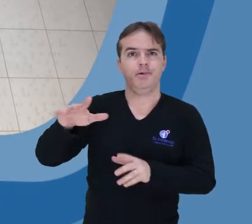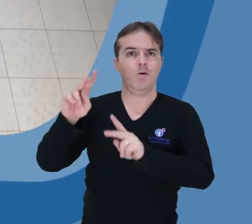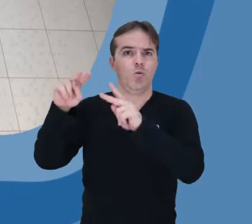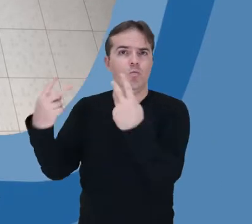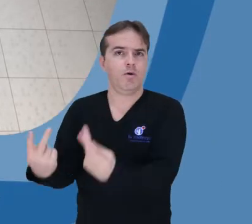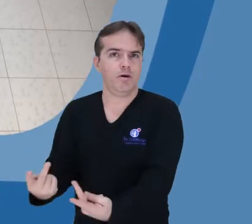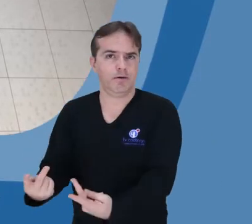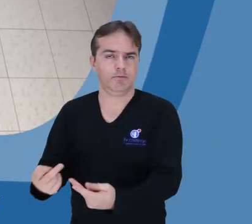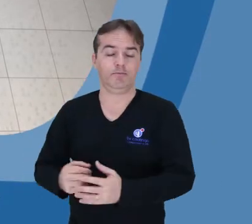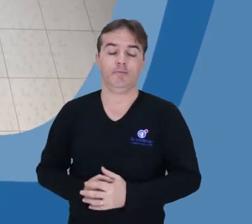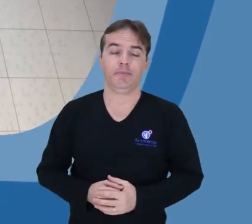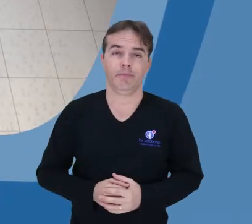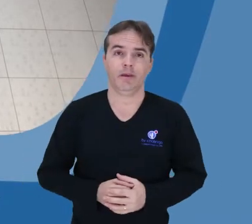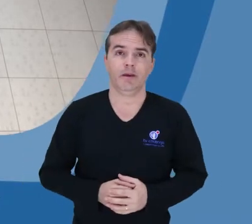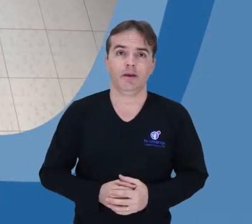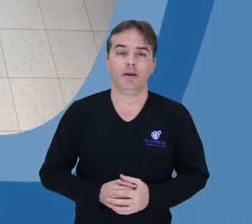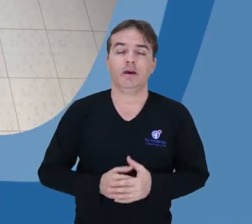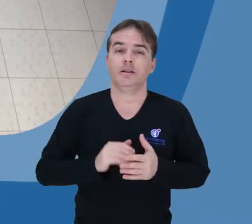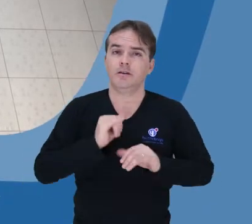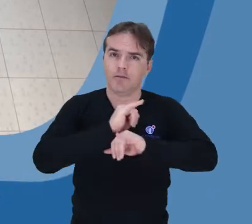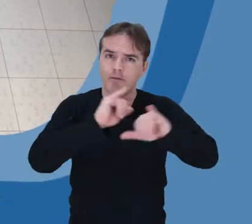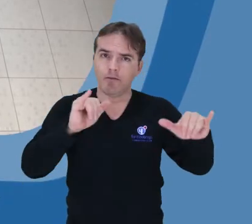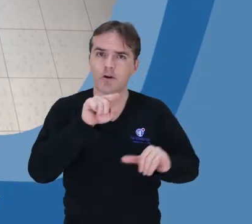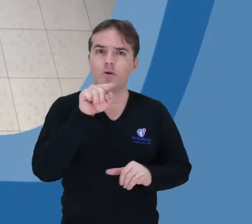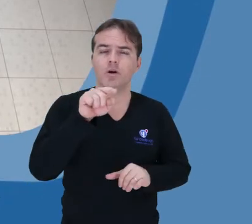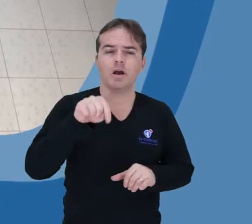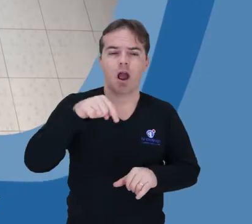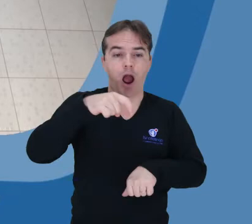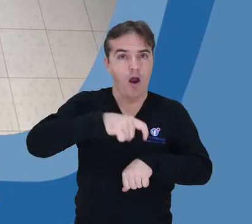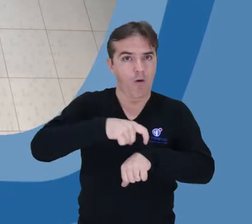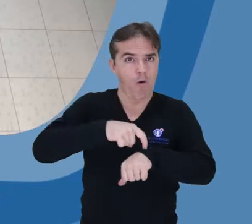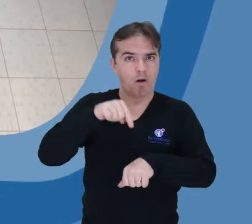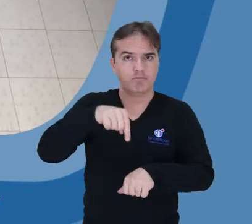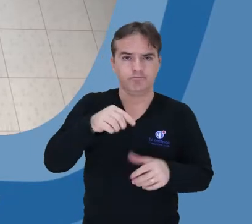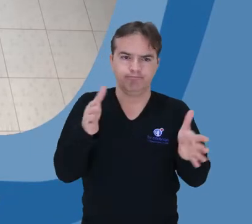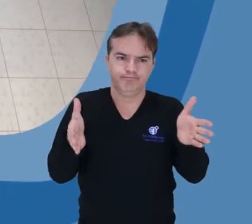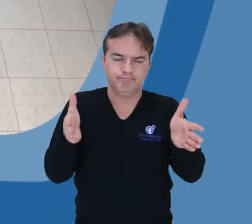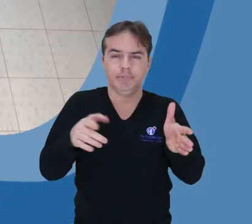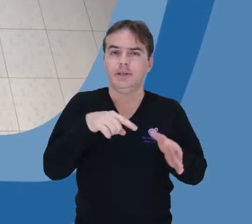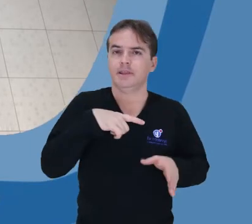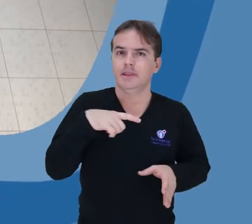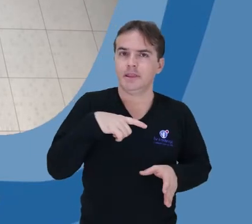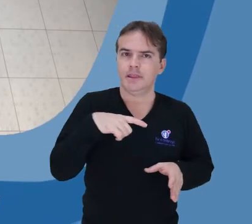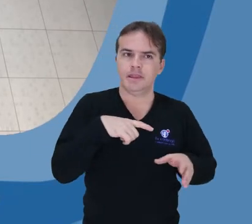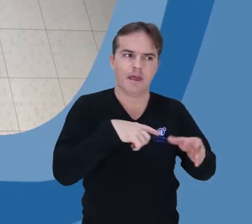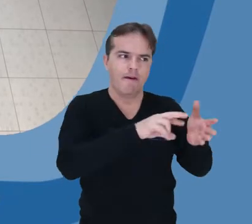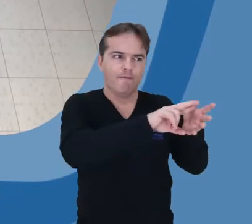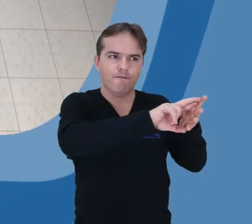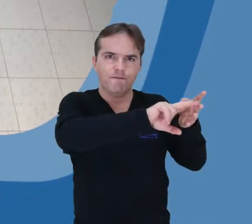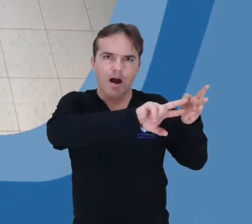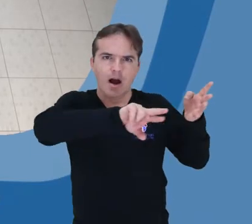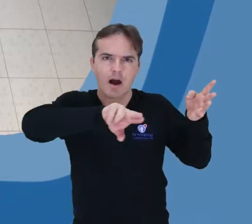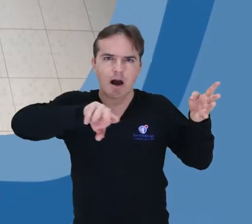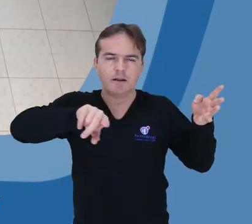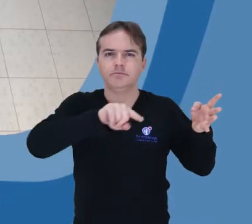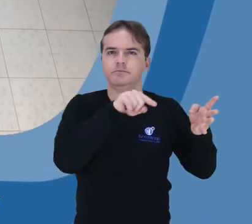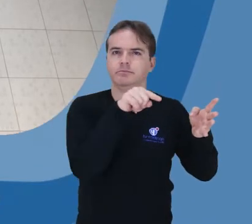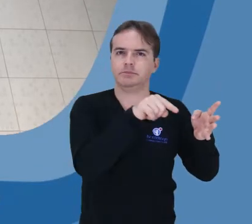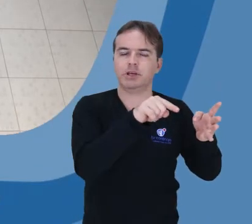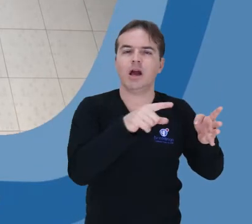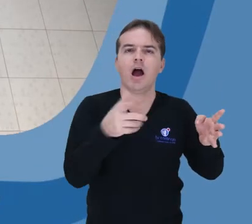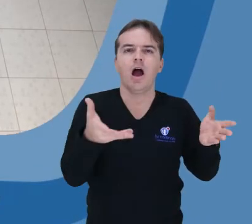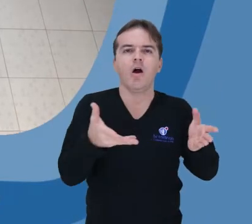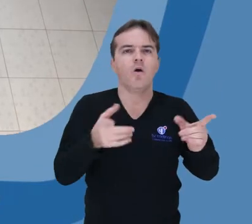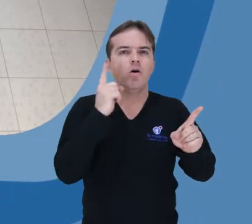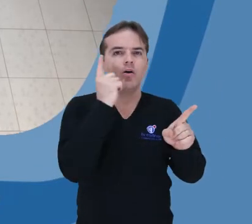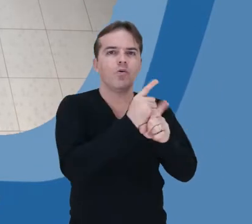que até o momento as variantes que têm surgido, são várias delas, algumas variantes mais